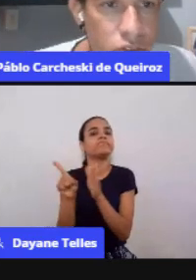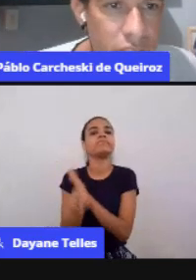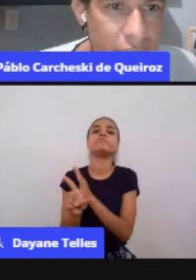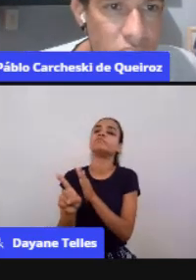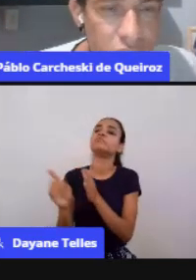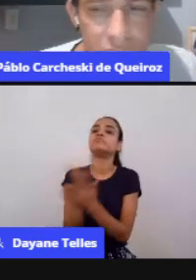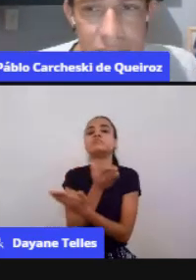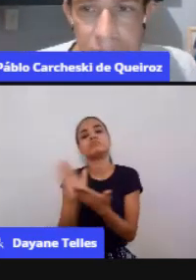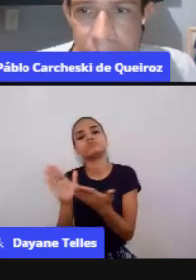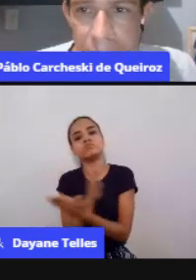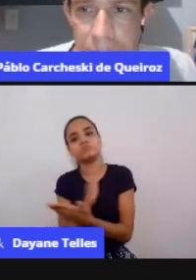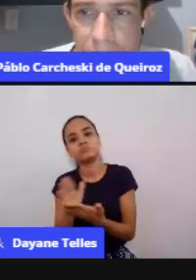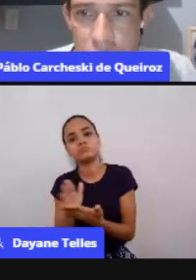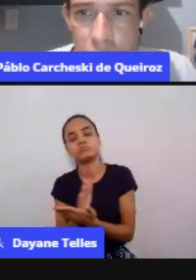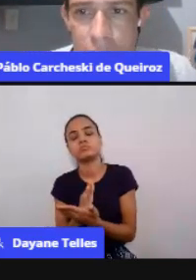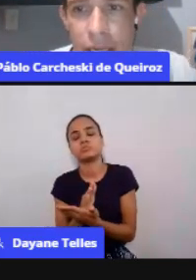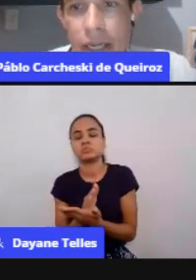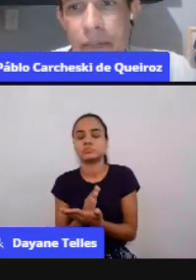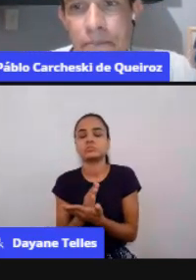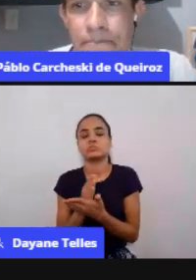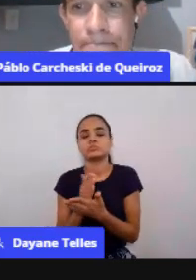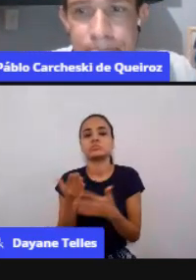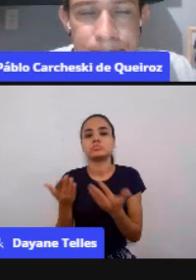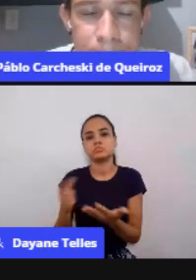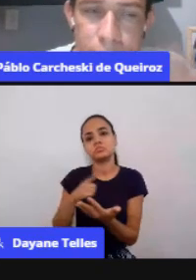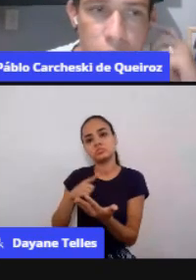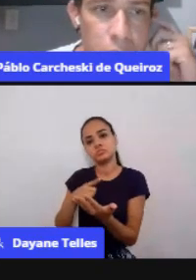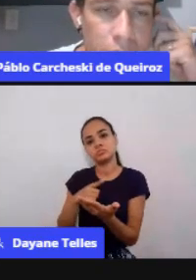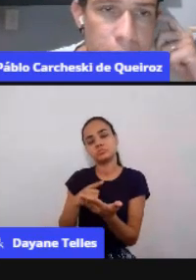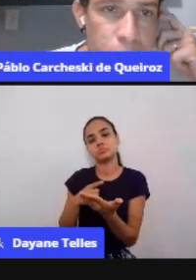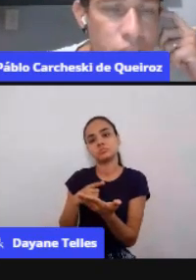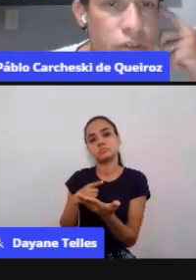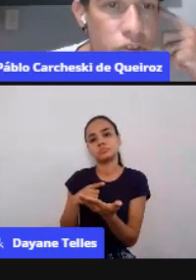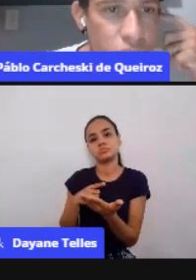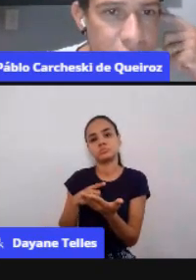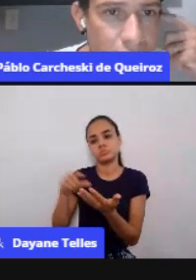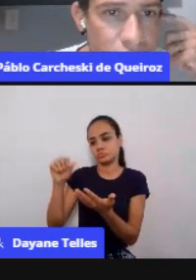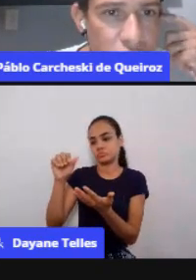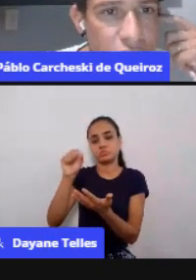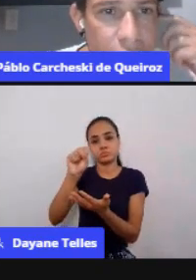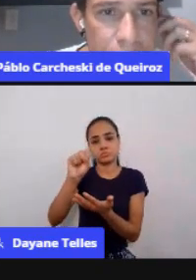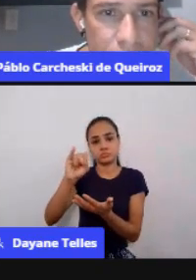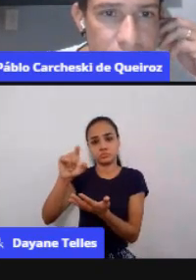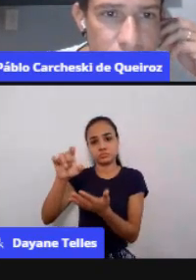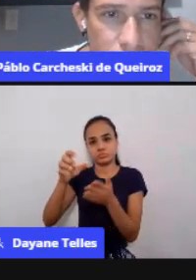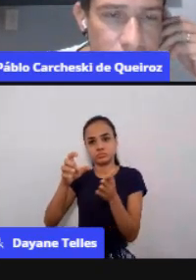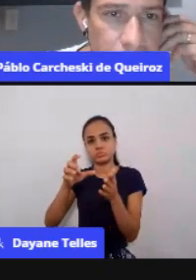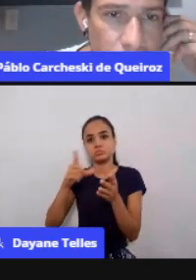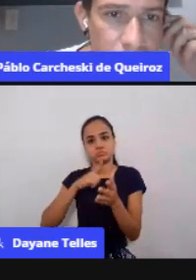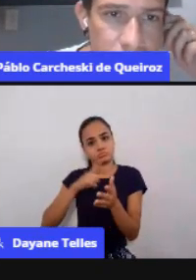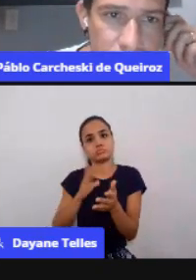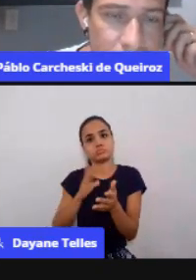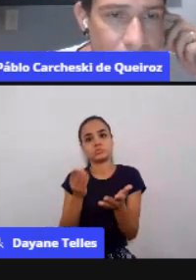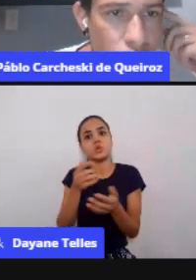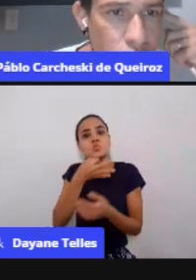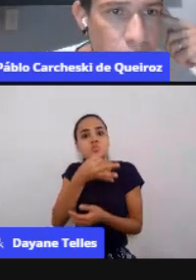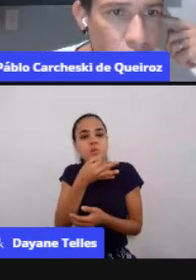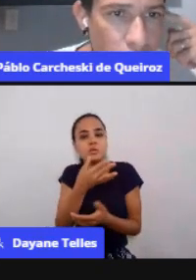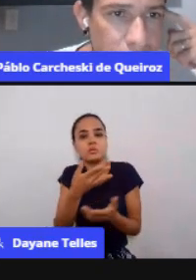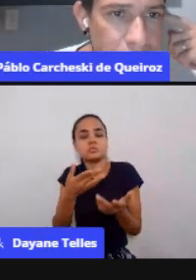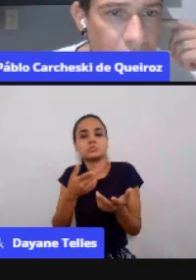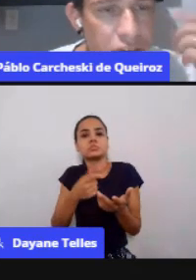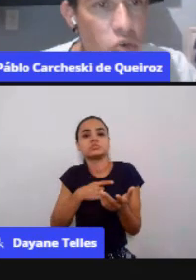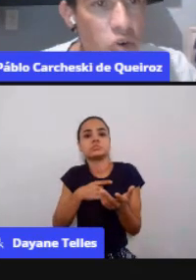Tá no slide de vocês também uma possível sugestão, a gente vai abrir isso e depois vai estar no